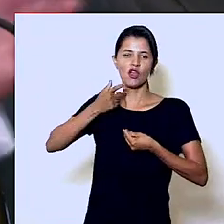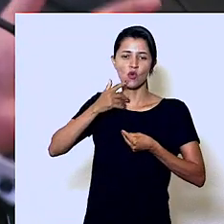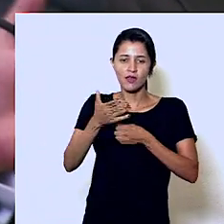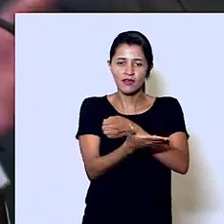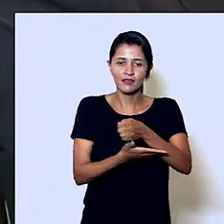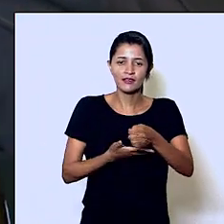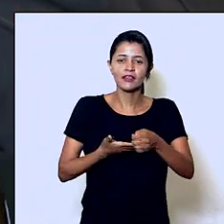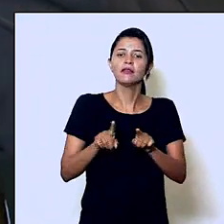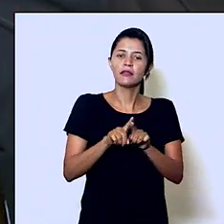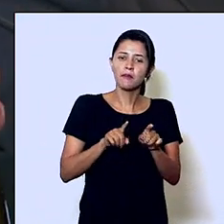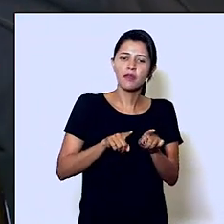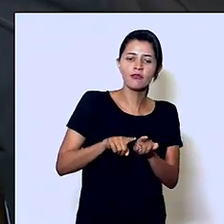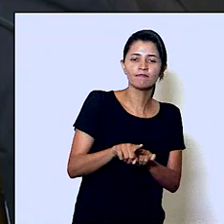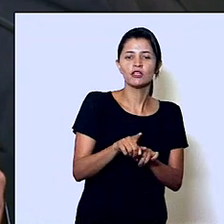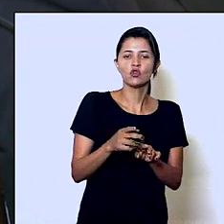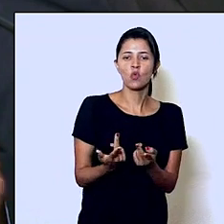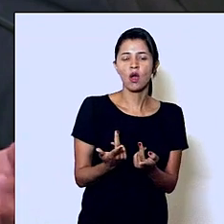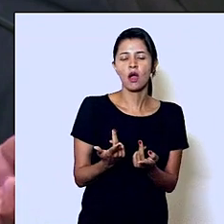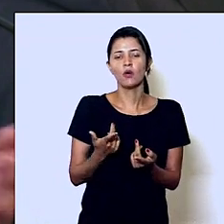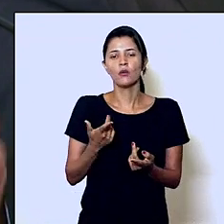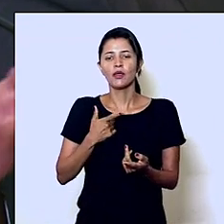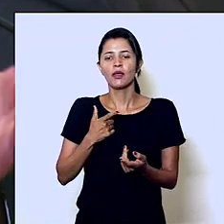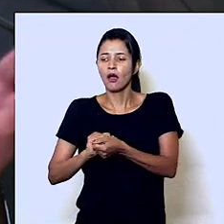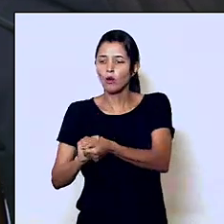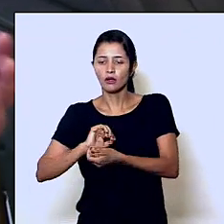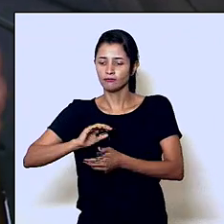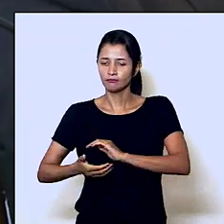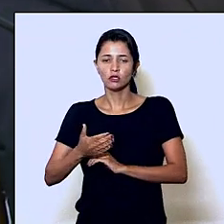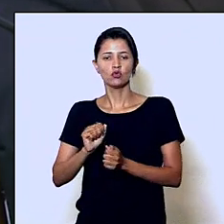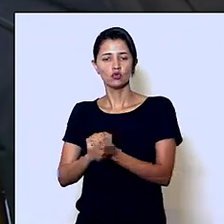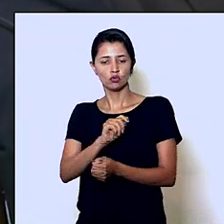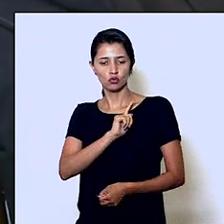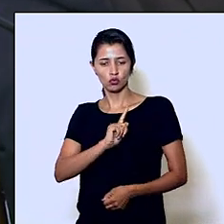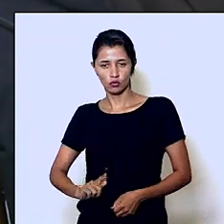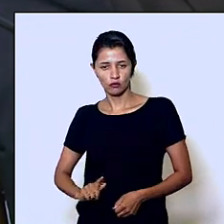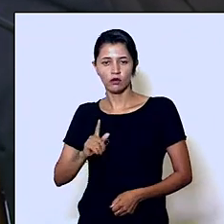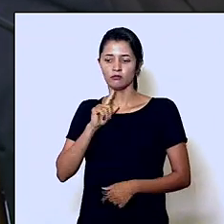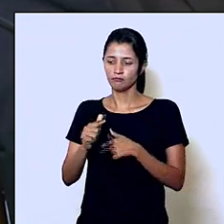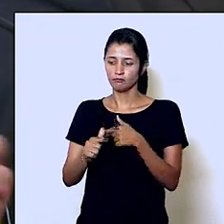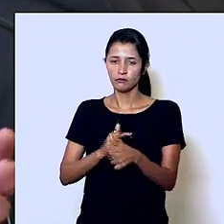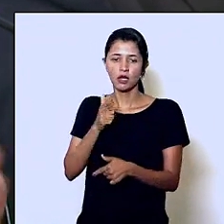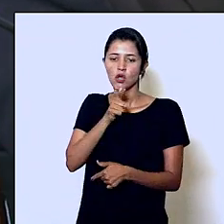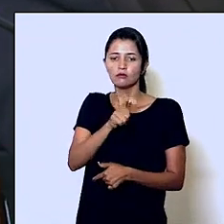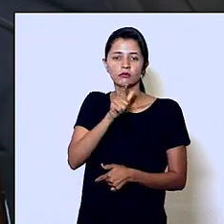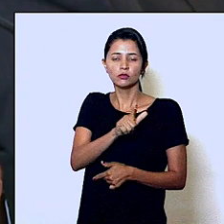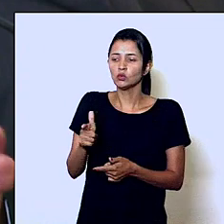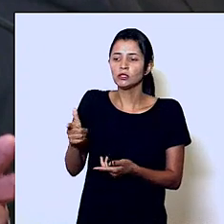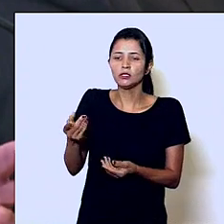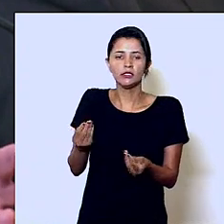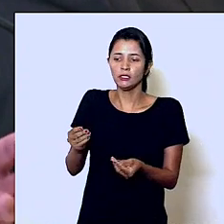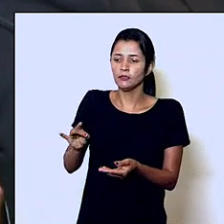do legislativo, não é, trabalha para construir ou consolidar essas pontes e canais que servem aos